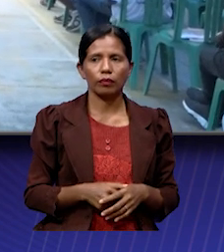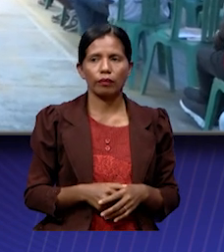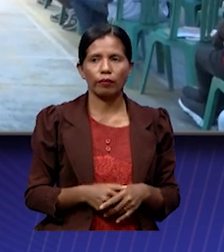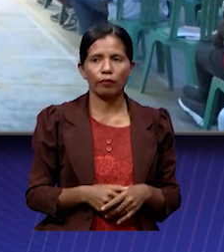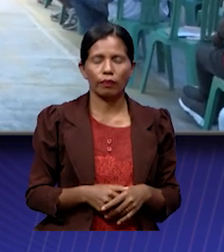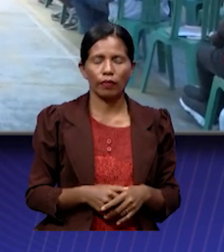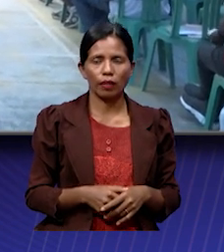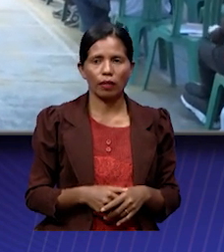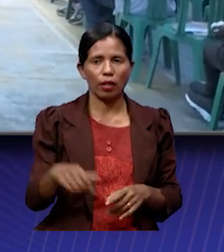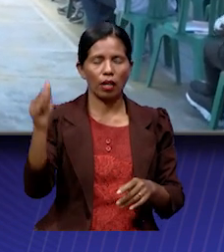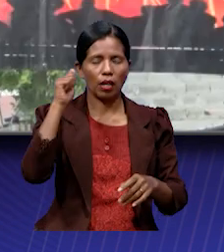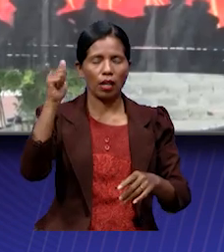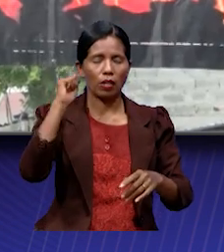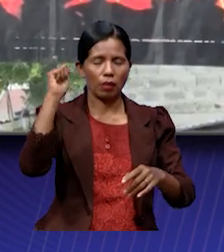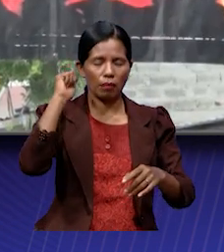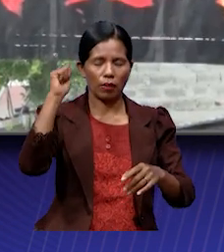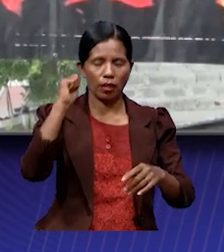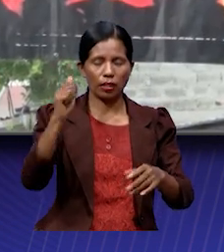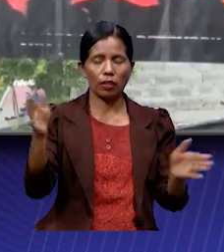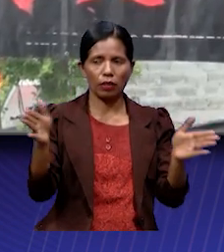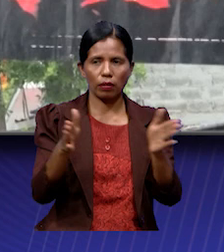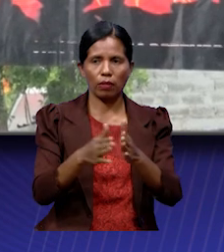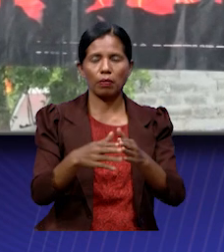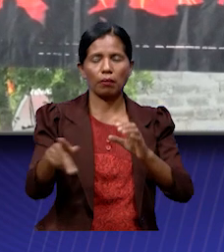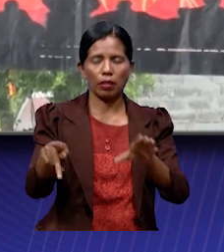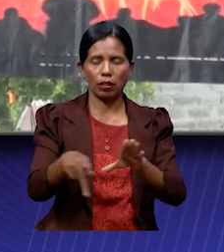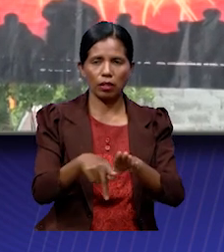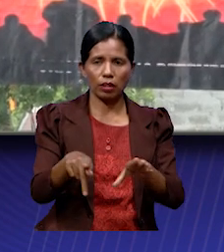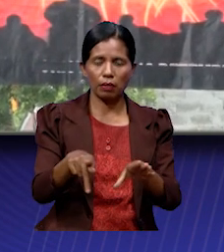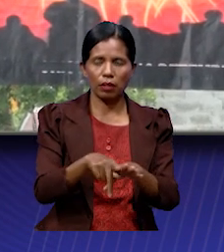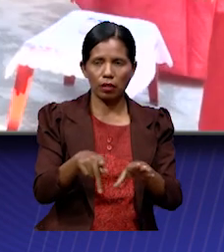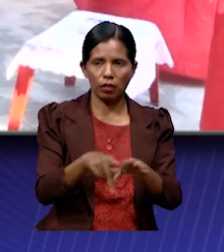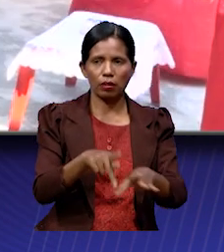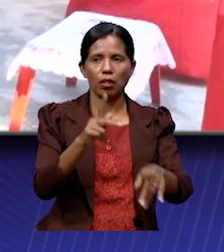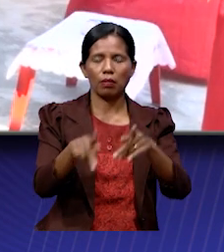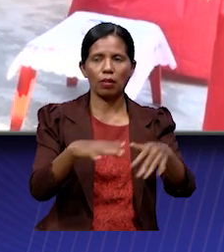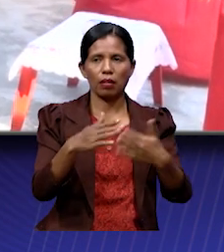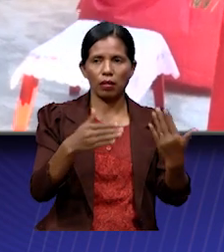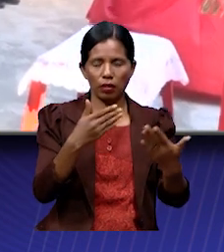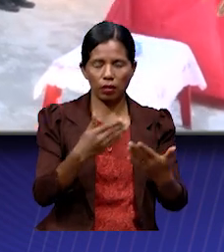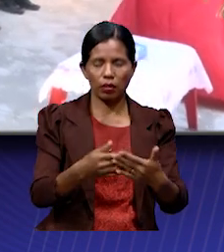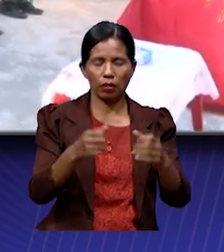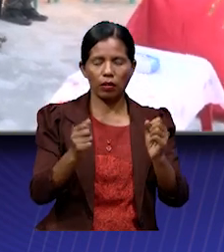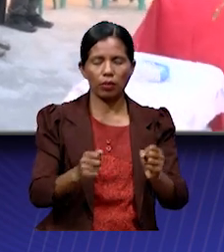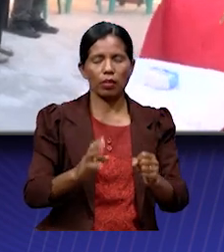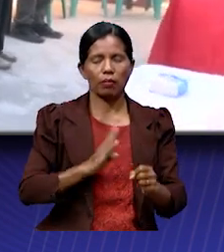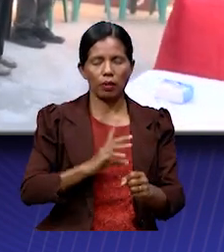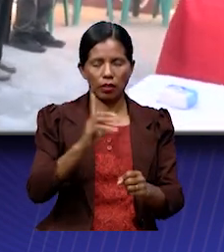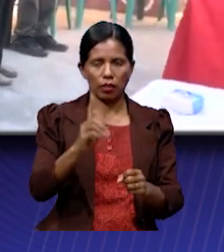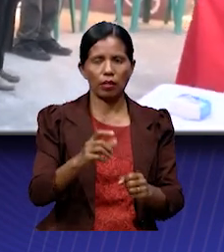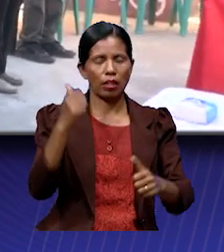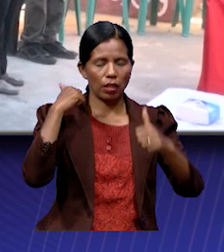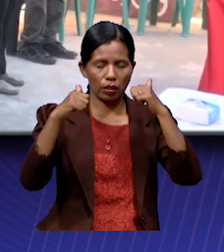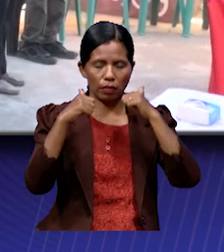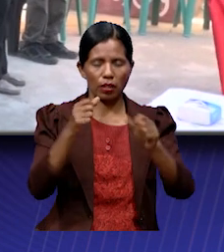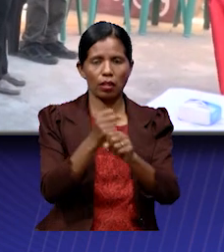Mini-campanha nem halau é suco Santa Cruz, mas participamos coordenador no militante e suco cadeiro rum, Grayson Ford, no Bidau Lissidere. Atividade